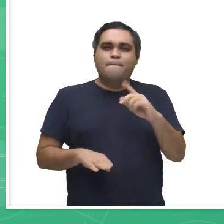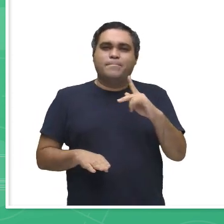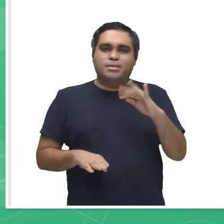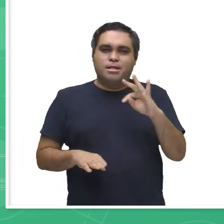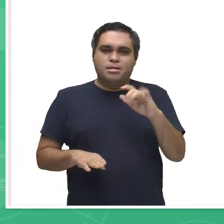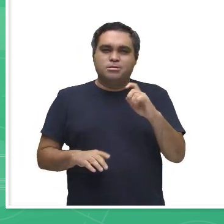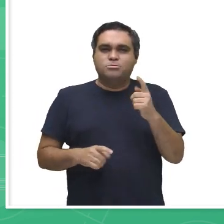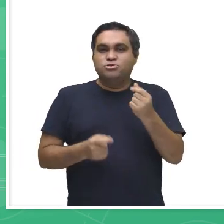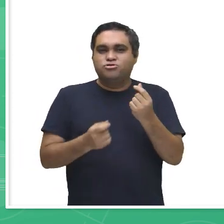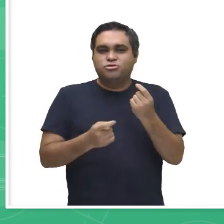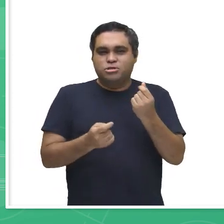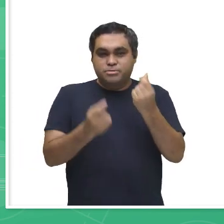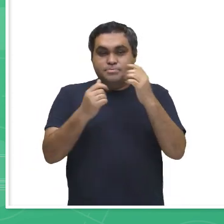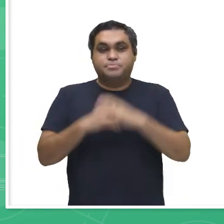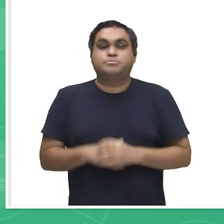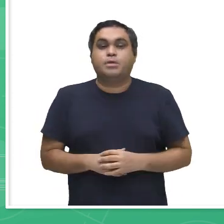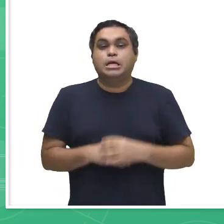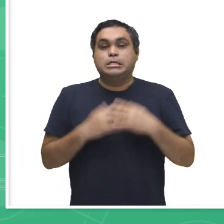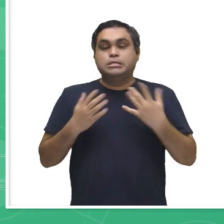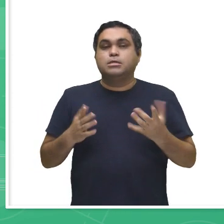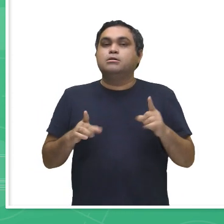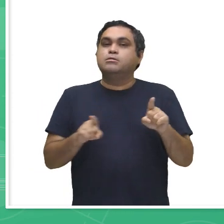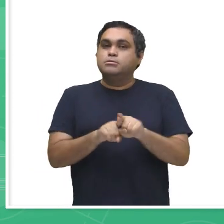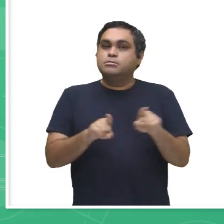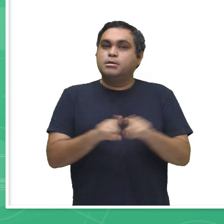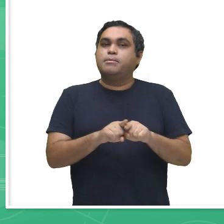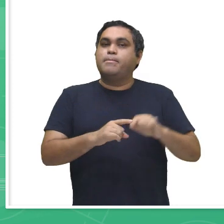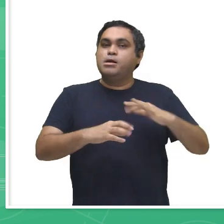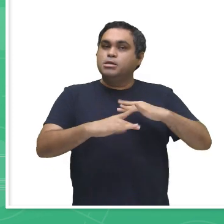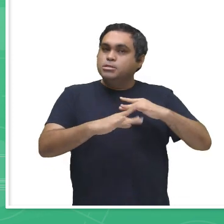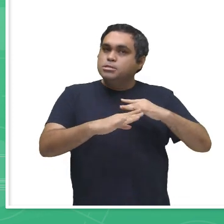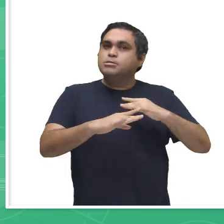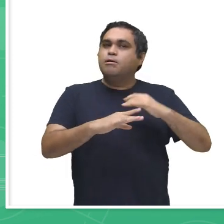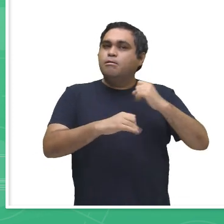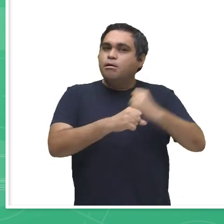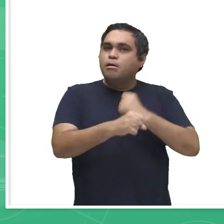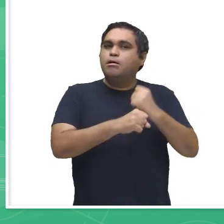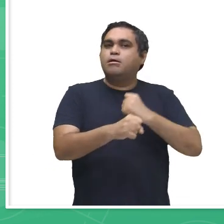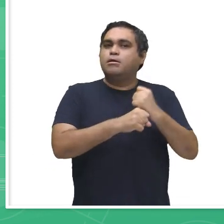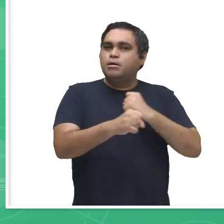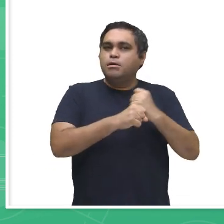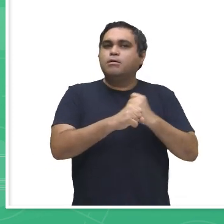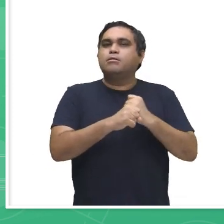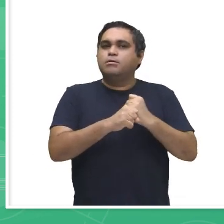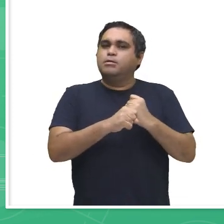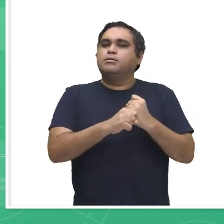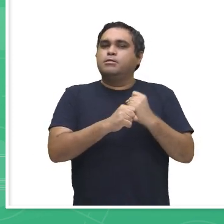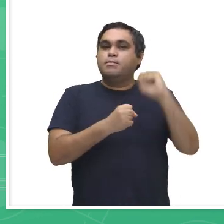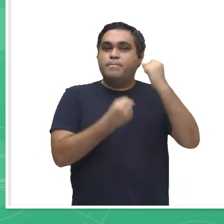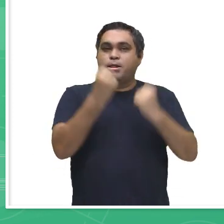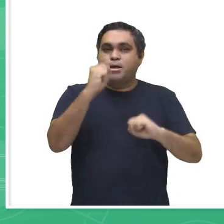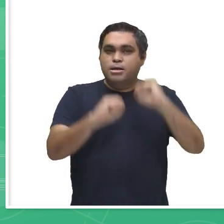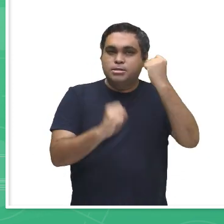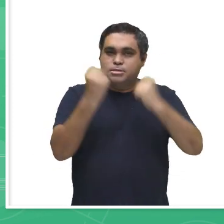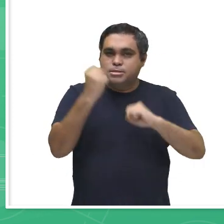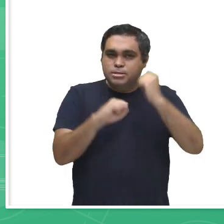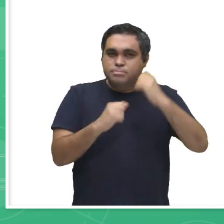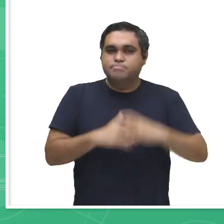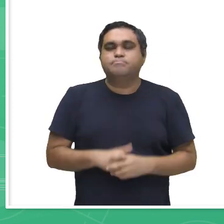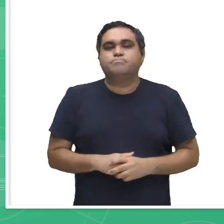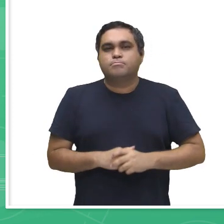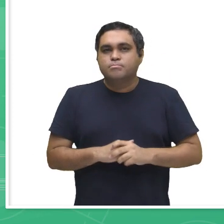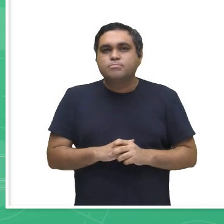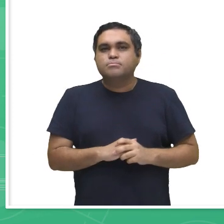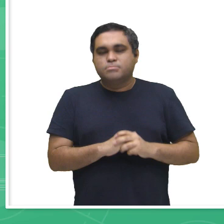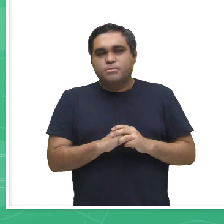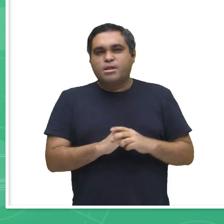as mudanças nos grandes núcleos urbanos e a invenção da imprensa. Perfeito? O surgimento dos grandes centros urbanos,